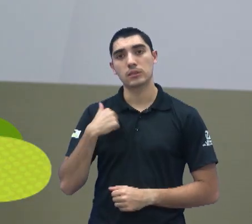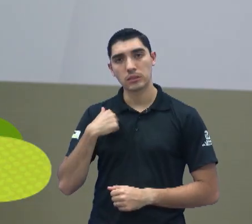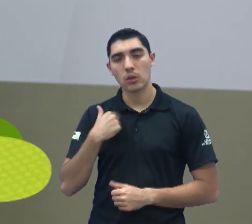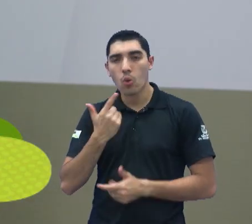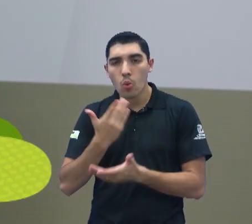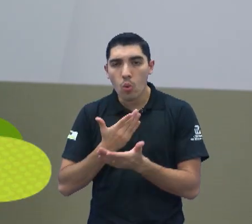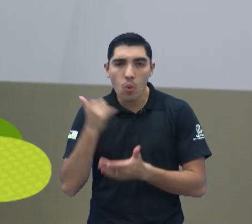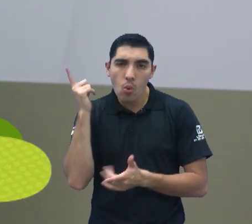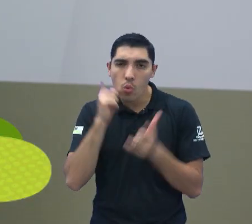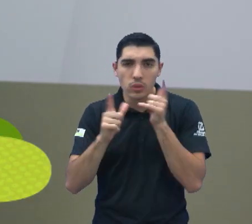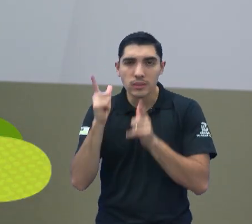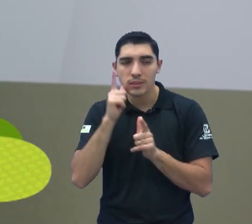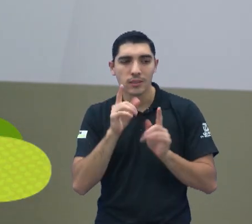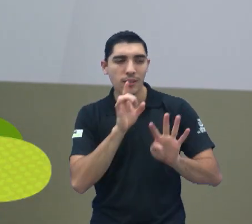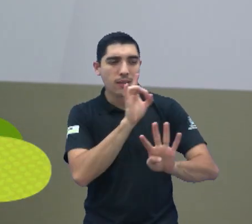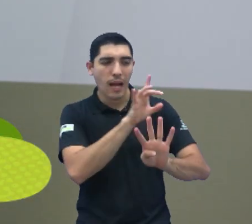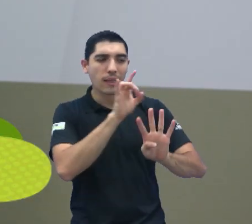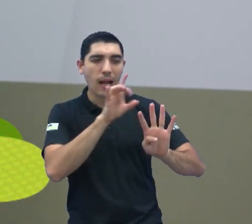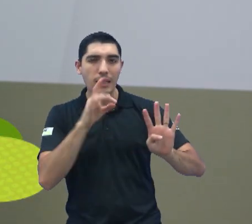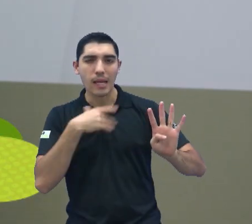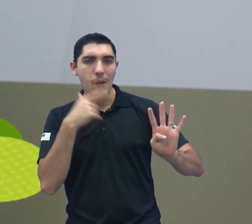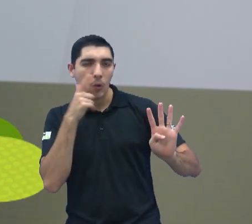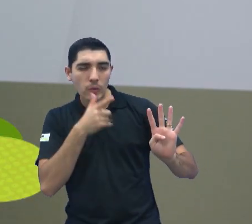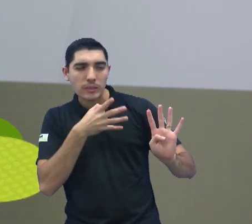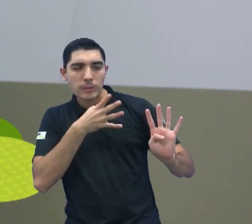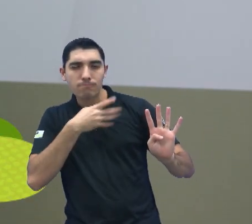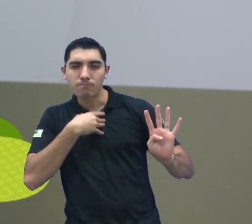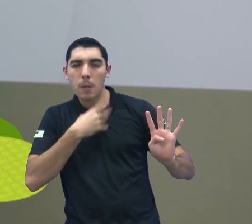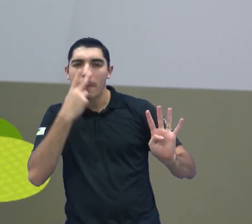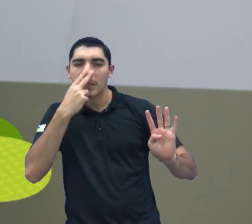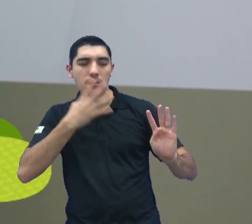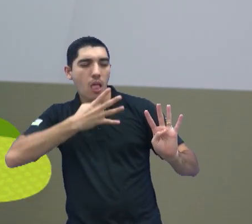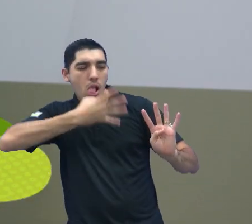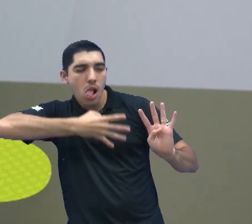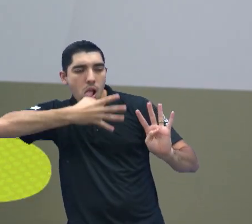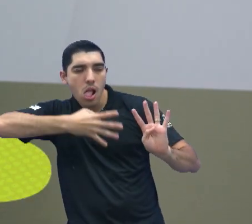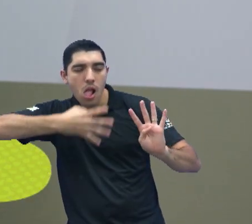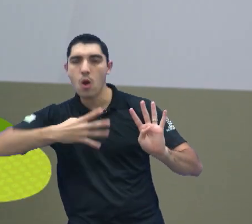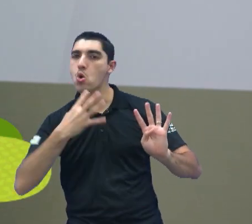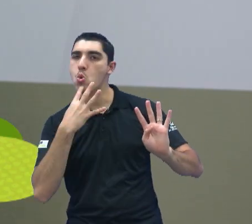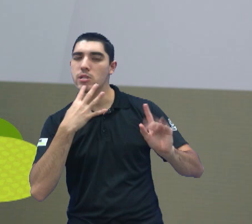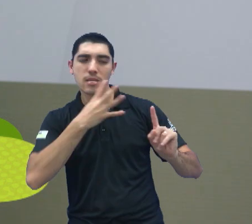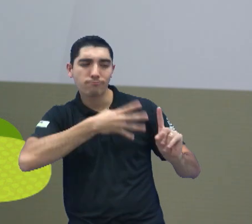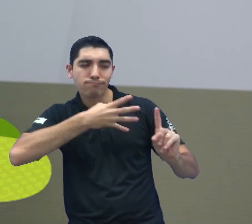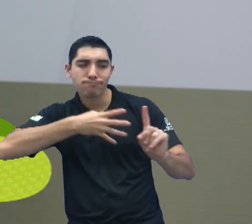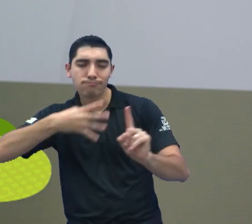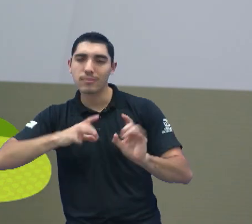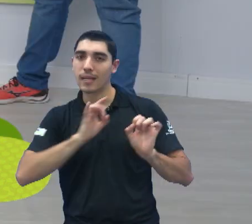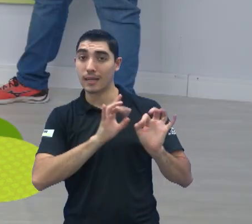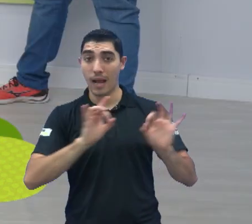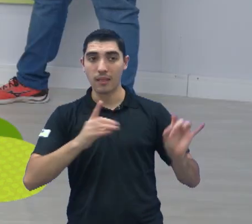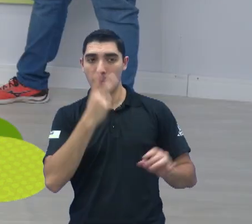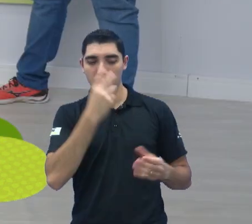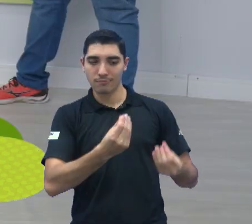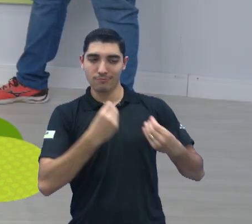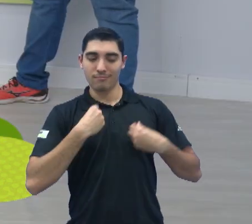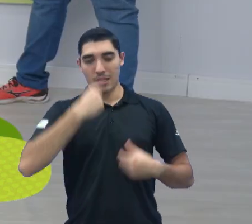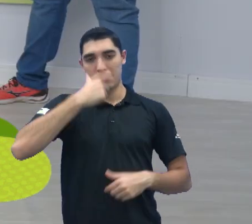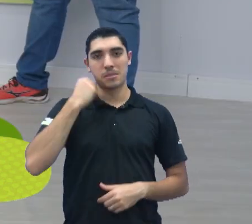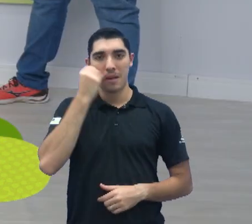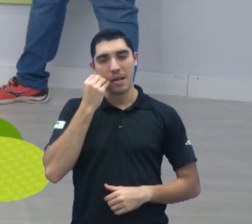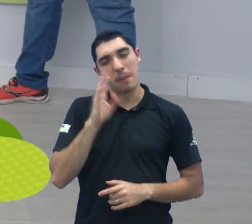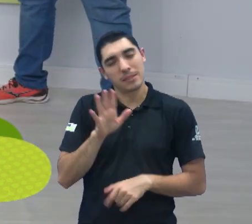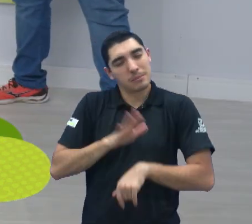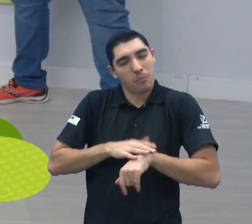cada para criar mais ou menos o meu perfil profissional para seguir a minha carreira e a minha trajetória, mas realmente pouco tempo. Maravilha.